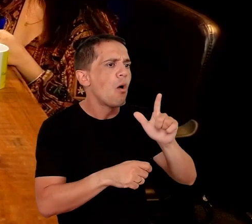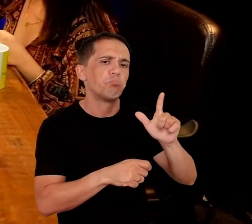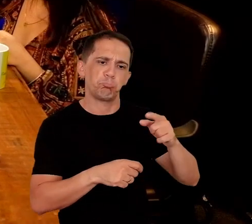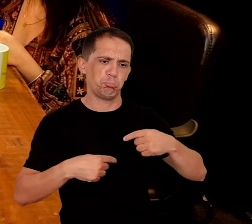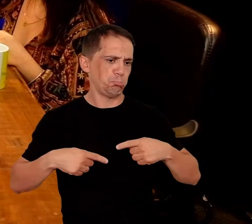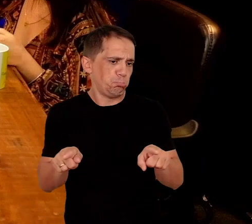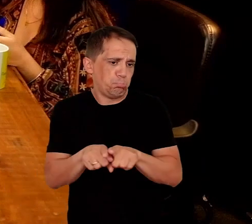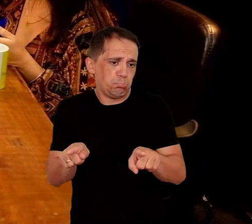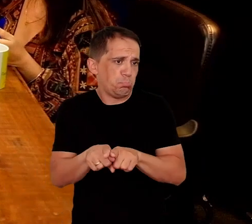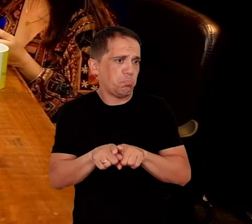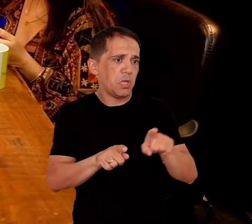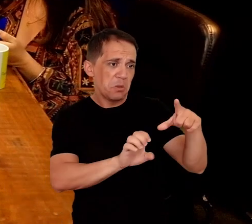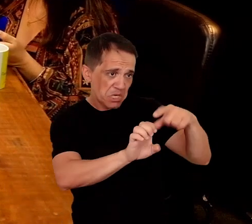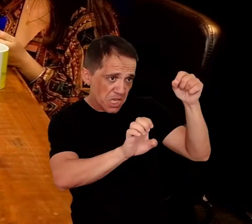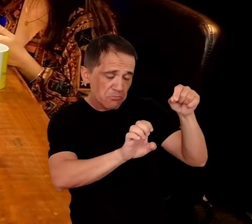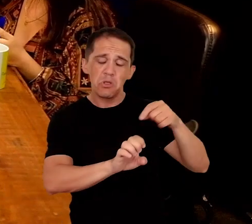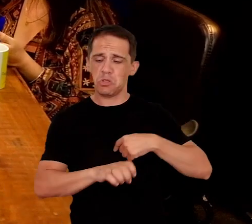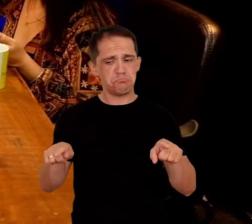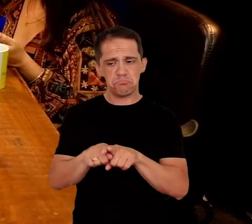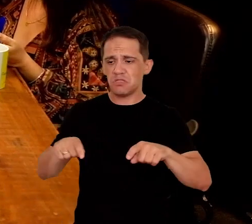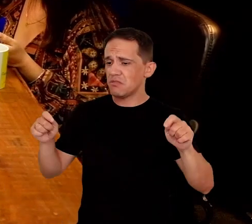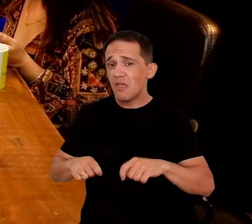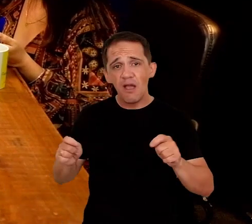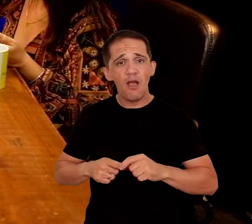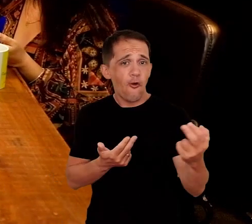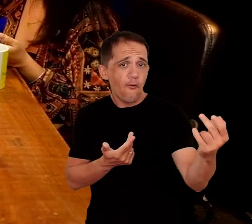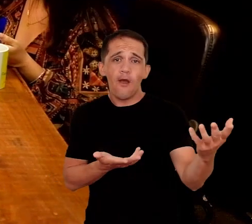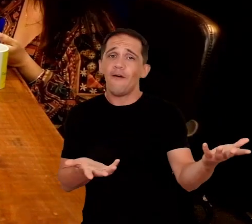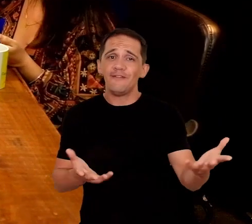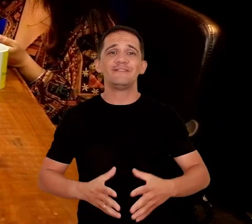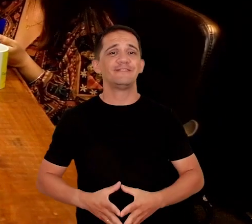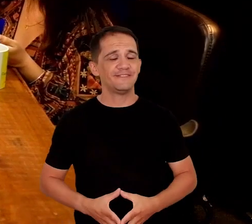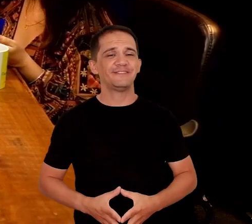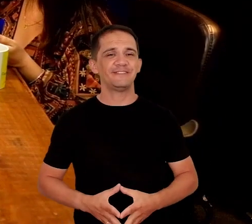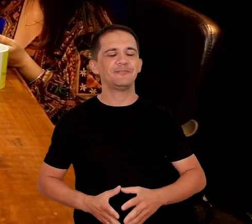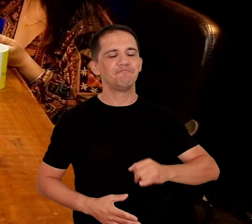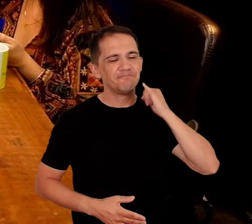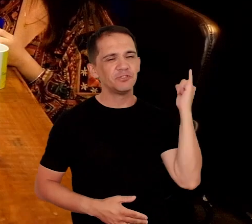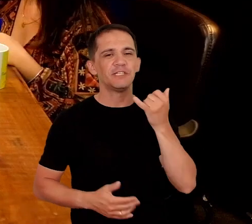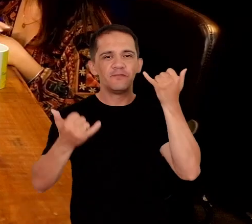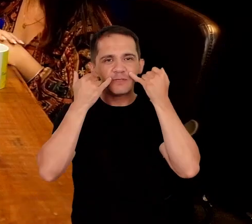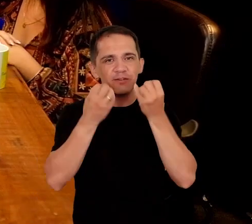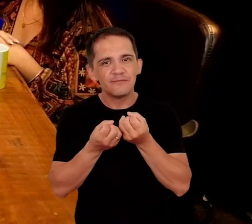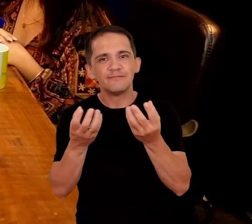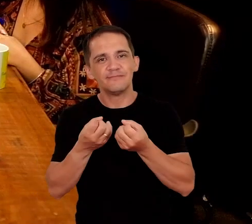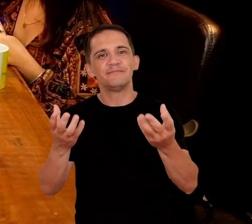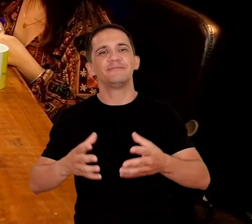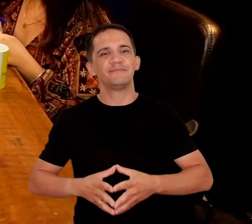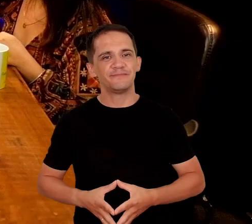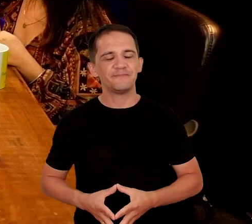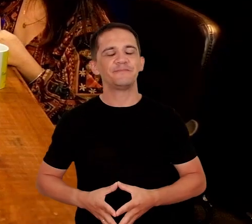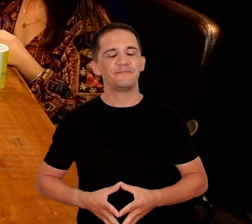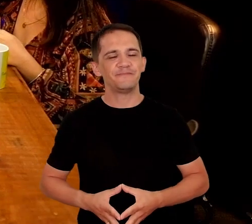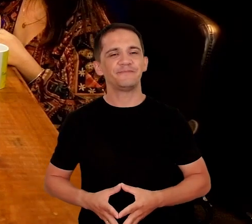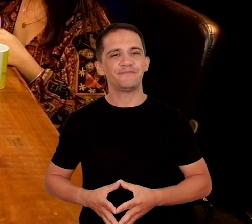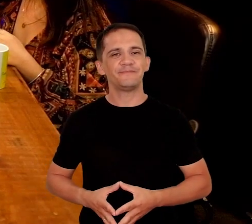também consigo, né? Assim, Aham. porque deve, né, acabar pensando, não, se nunca vi nenhum surdo empresário, deve ser impossível, né? Assim, né? É verdade. Então é, verdade. bem importante, né, que